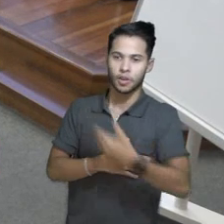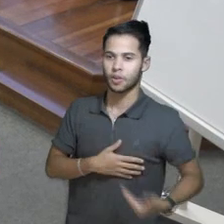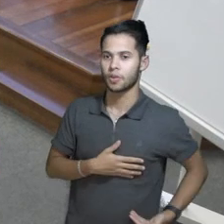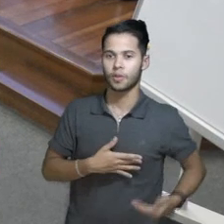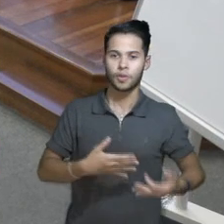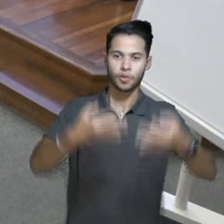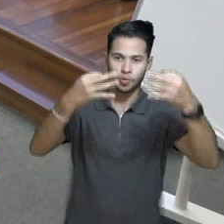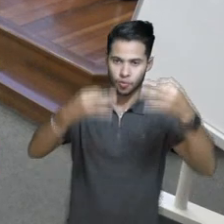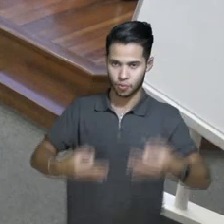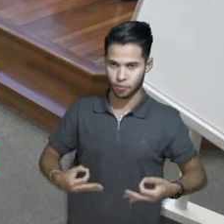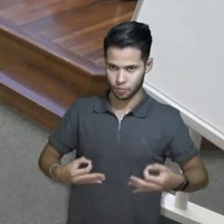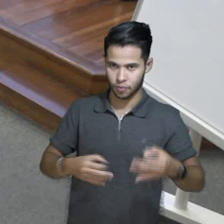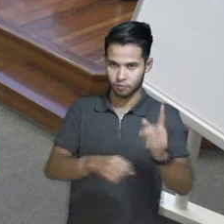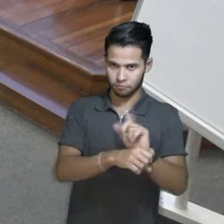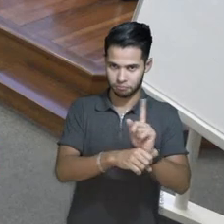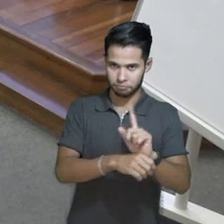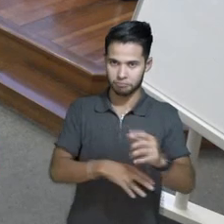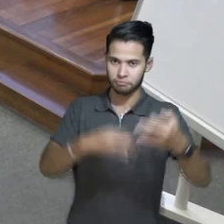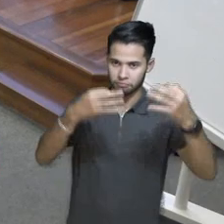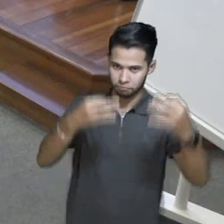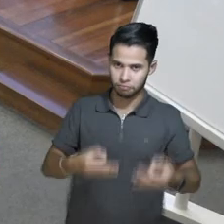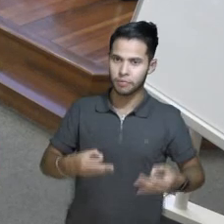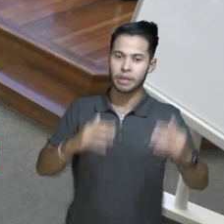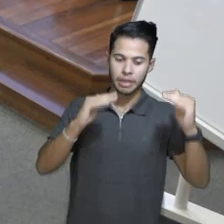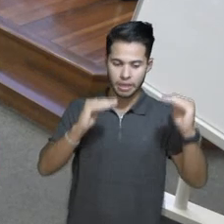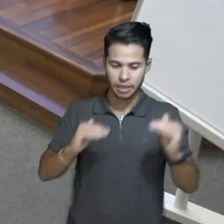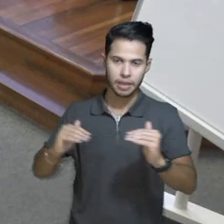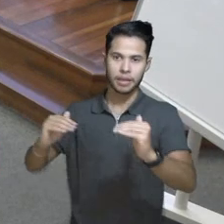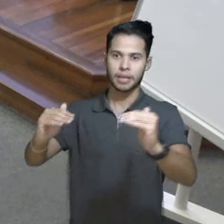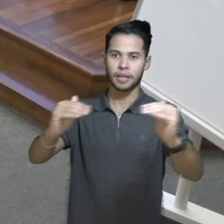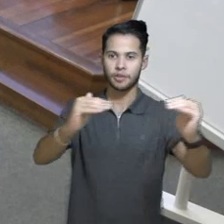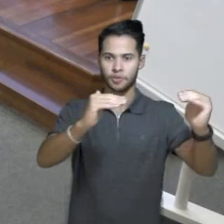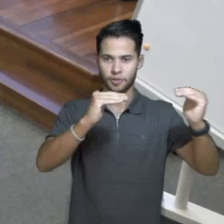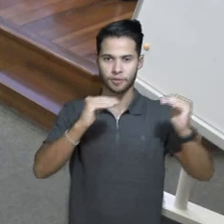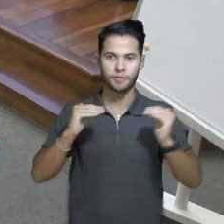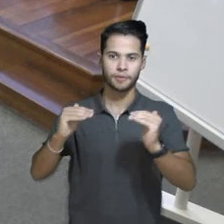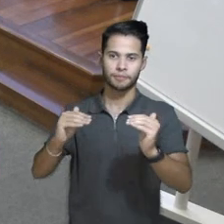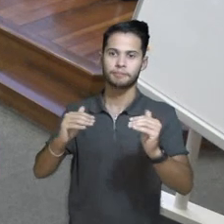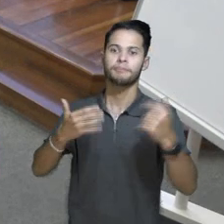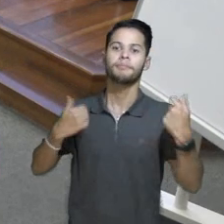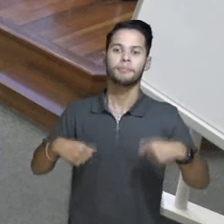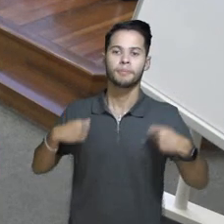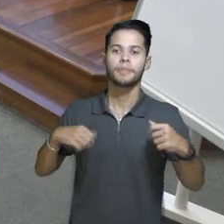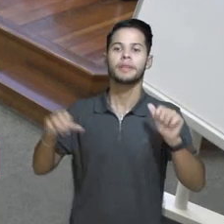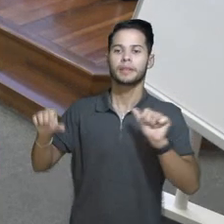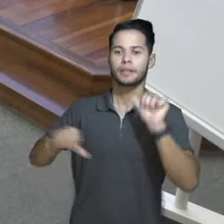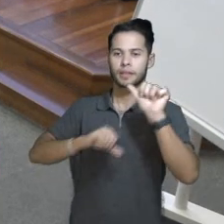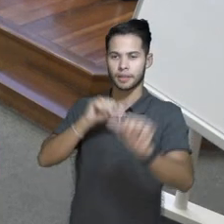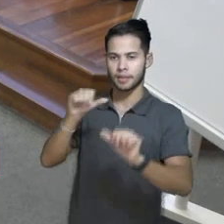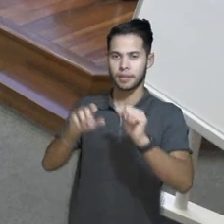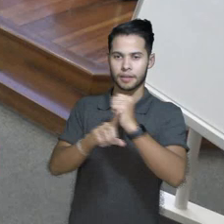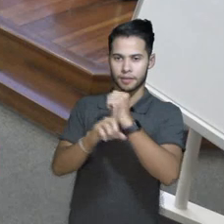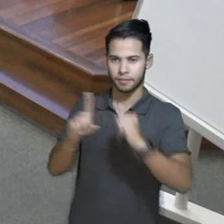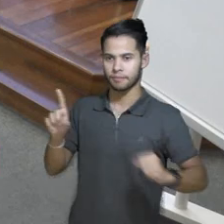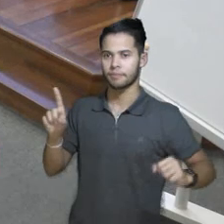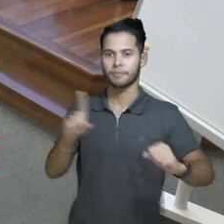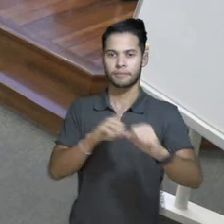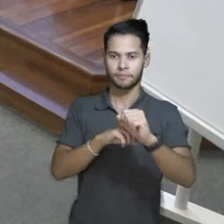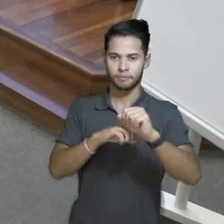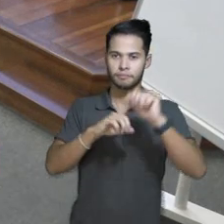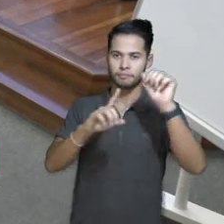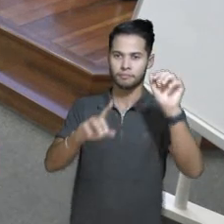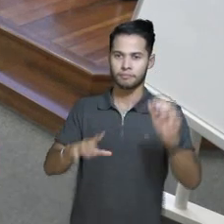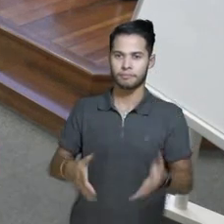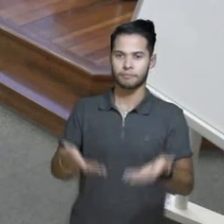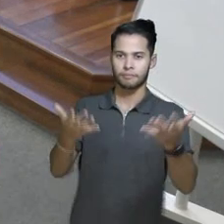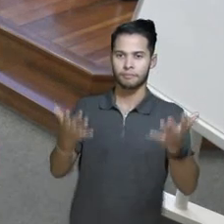Ah é preciso ação coletiva luta por justiça e transformação social no entanto eu quero dizer aqui para vocês o